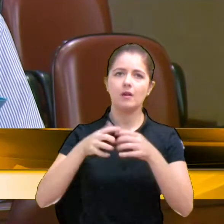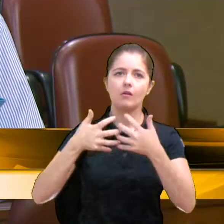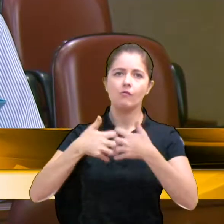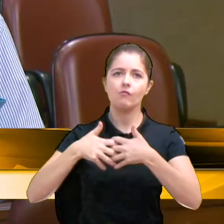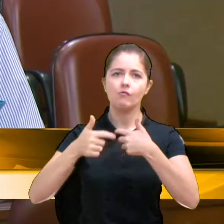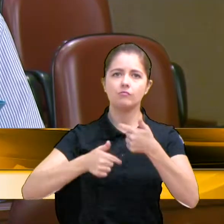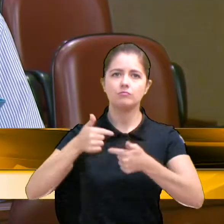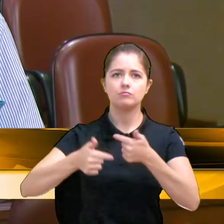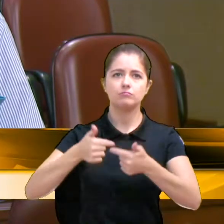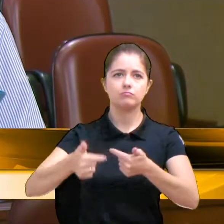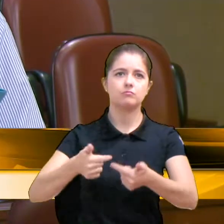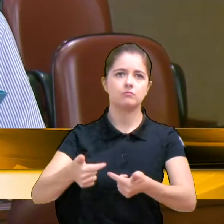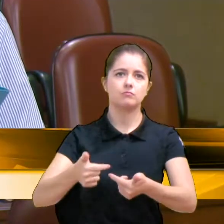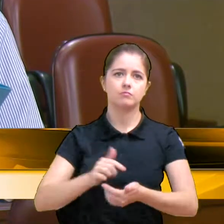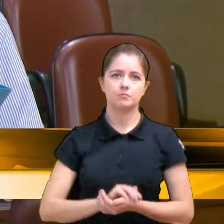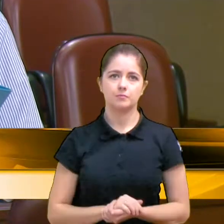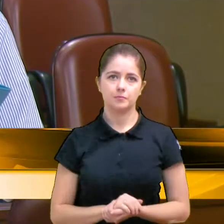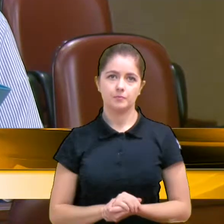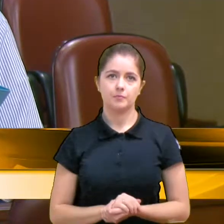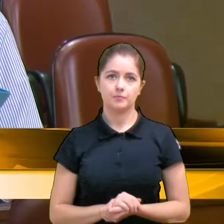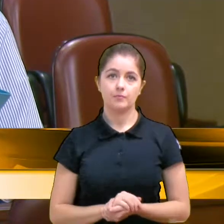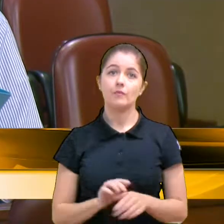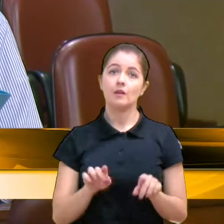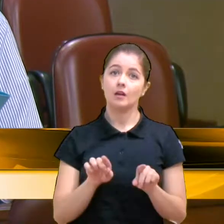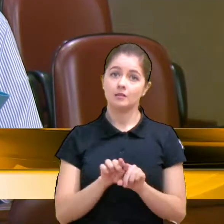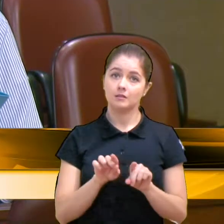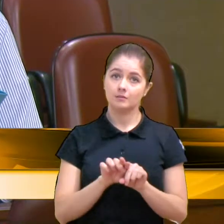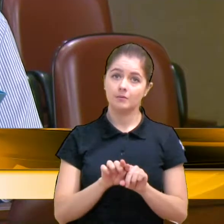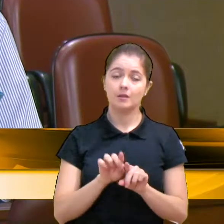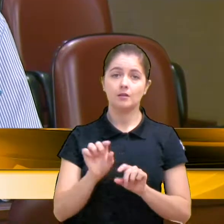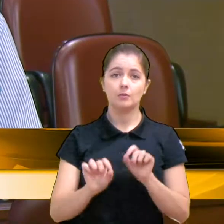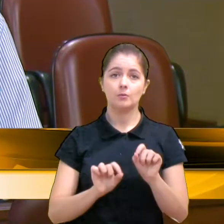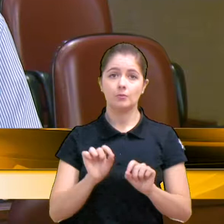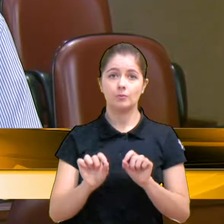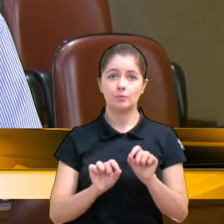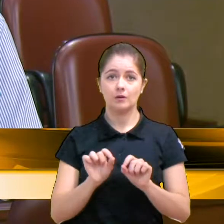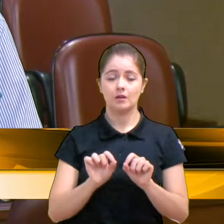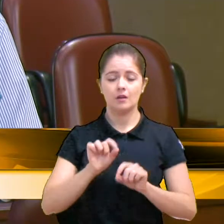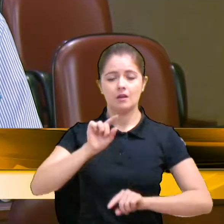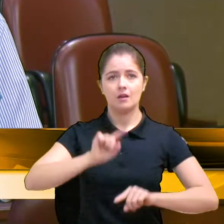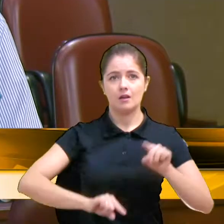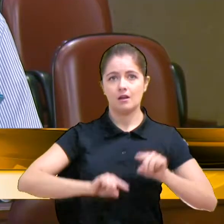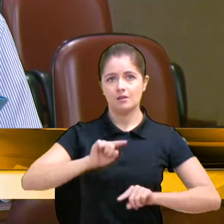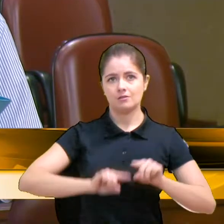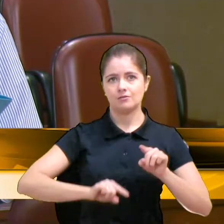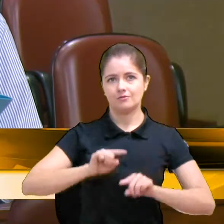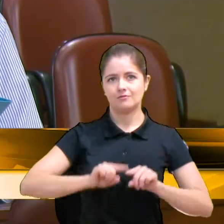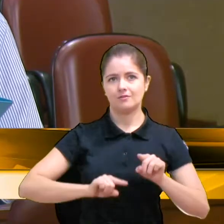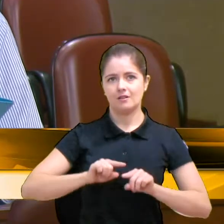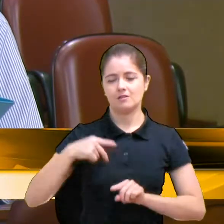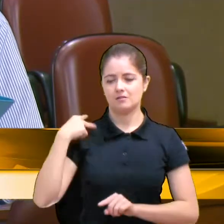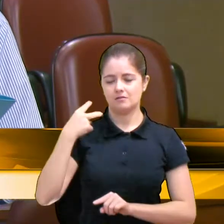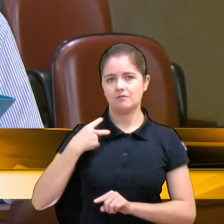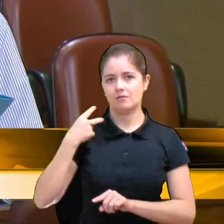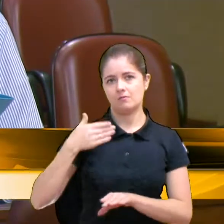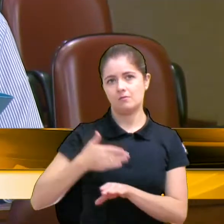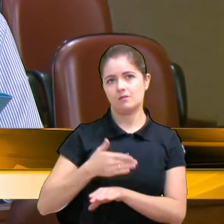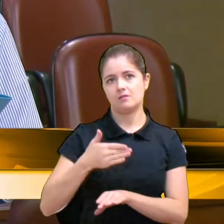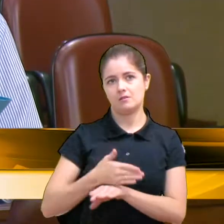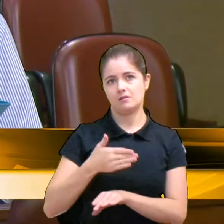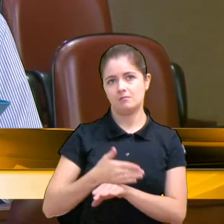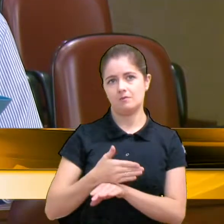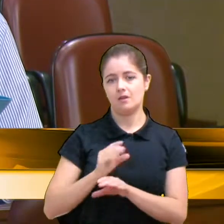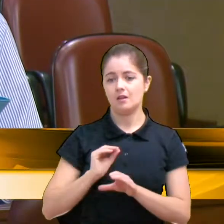processo legislativo, nas funções dos parlamentares e nas atividades desenvolvidas pelos vereadores nos gabinetes. O